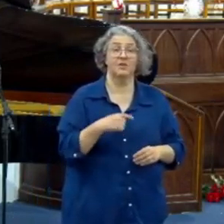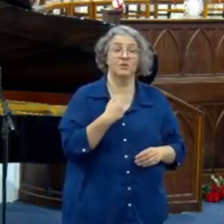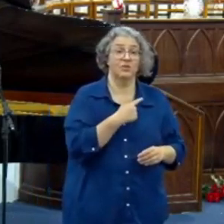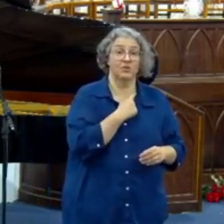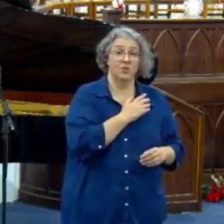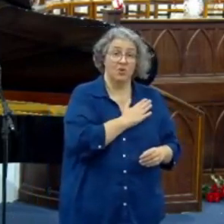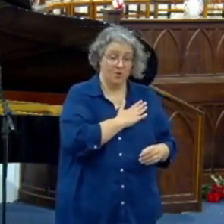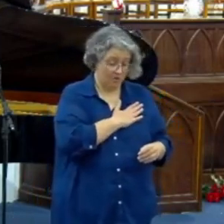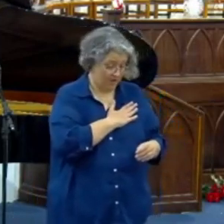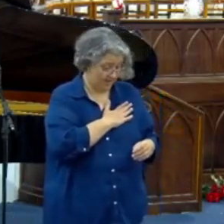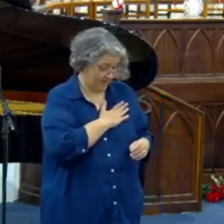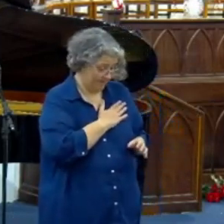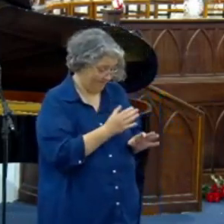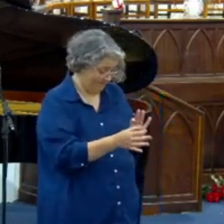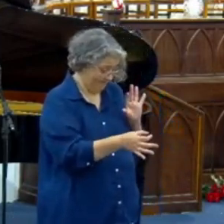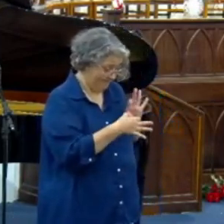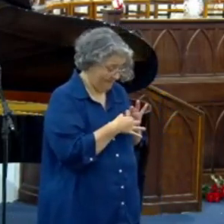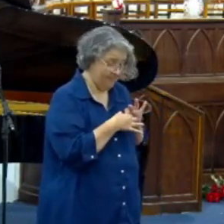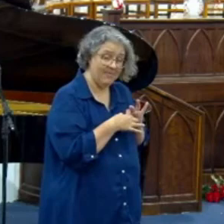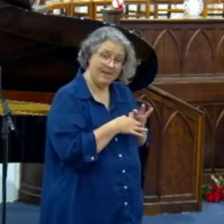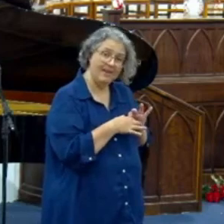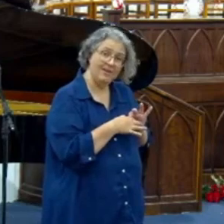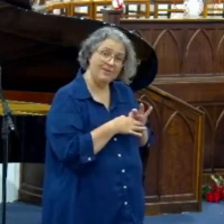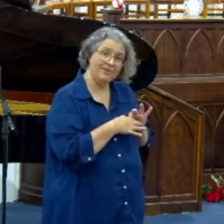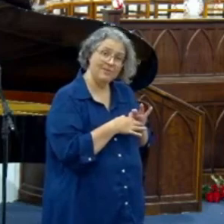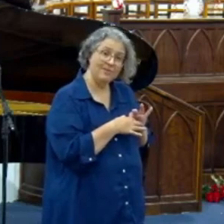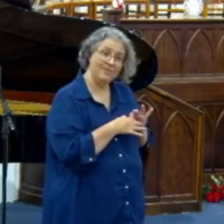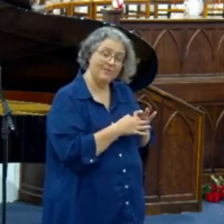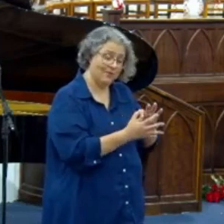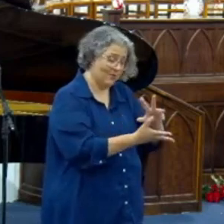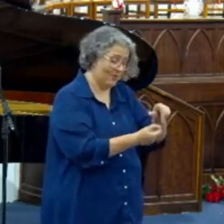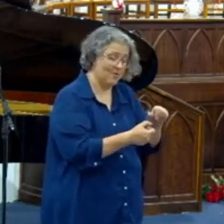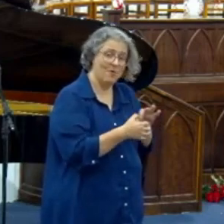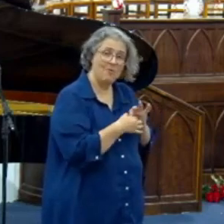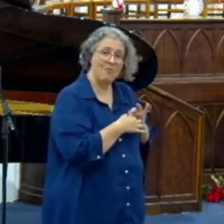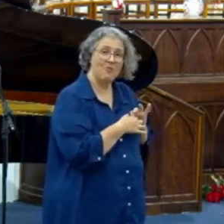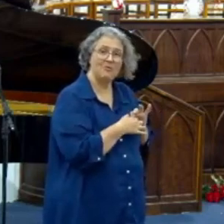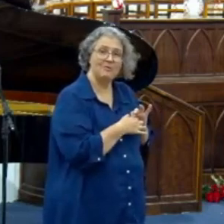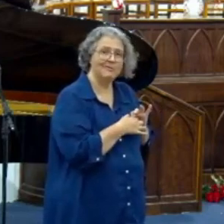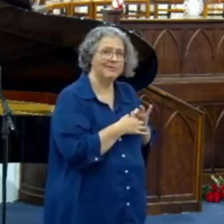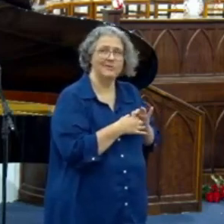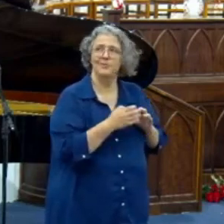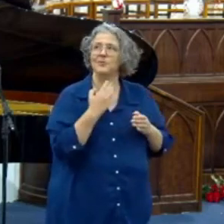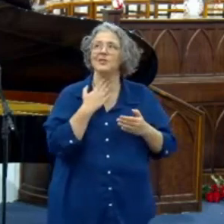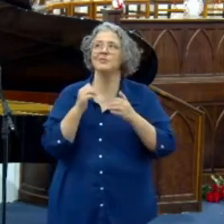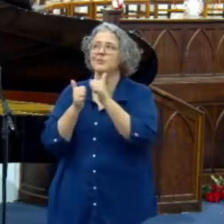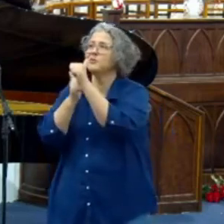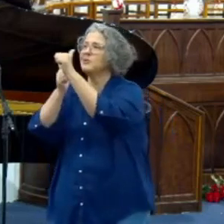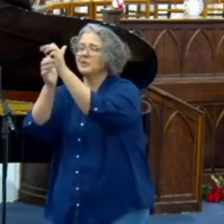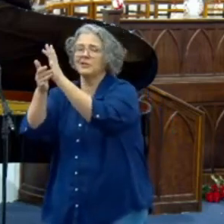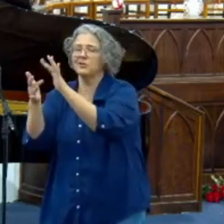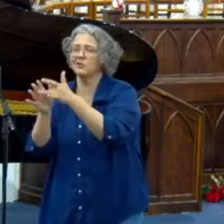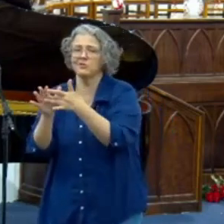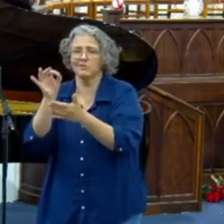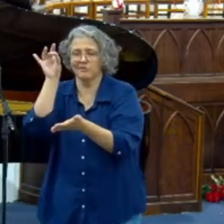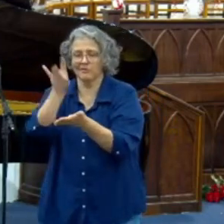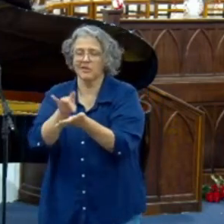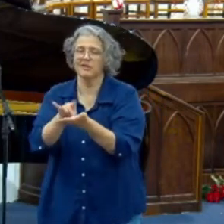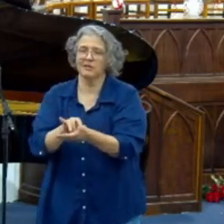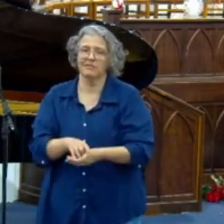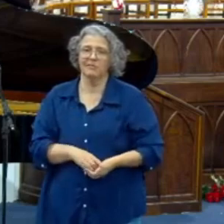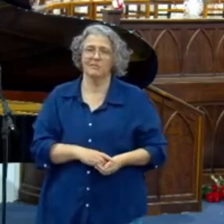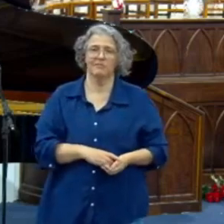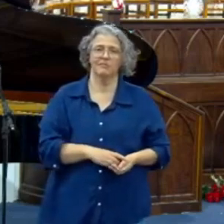estiver preso às coisas deste mundo, somos incapazes de segui-lo verdadeiramente. A renúncia não é apenas um